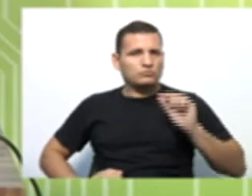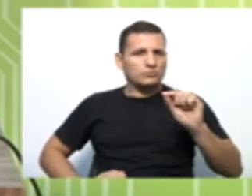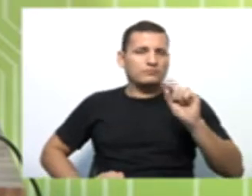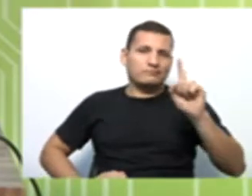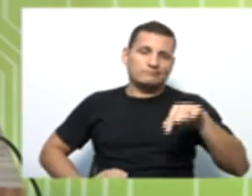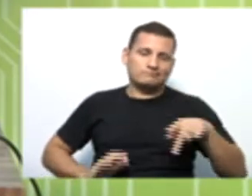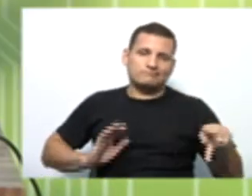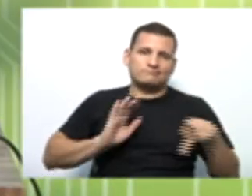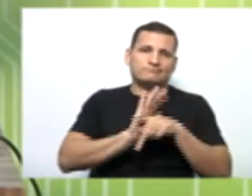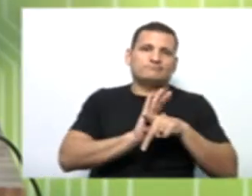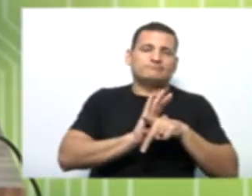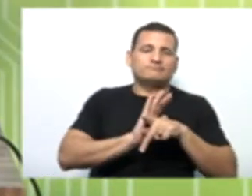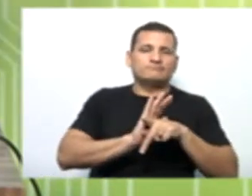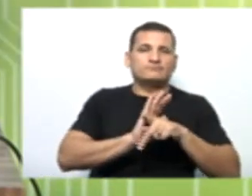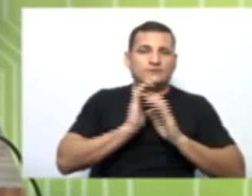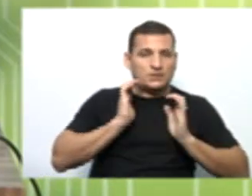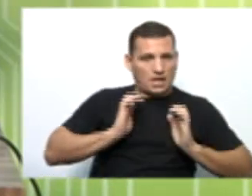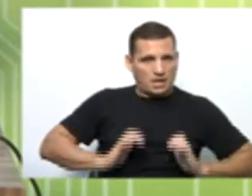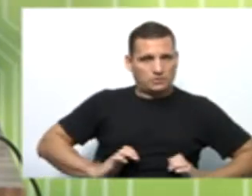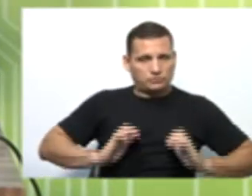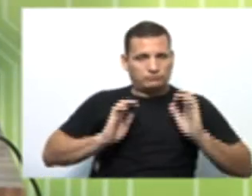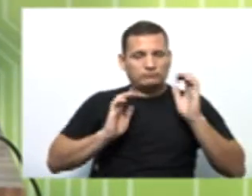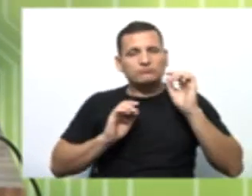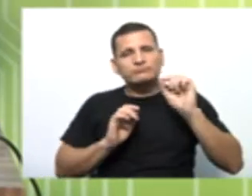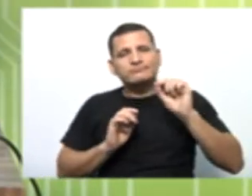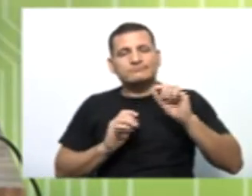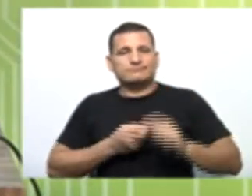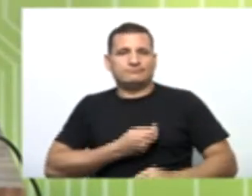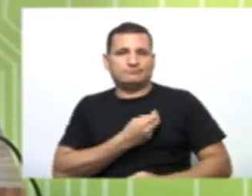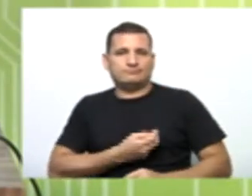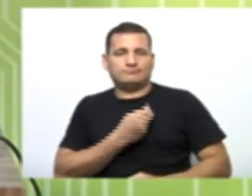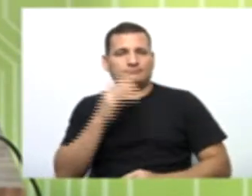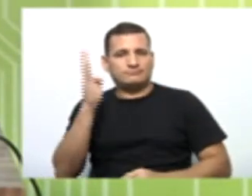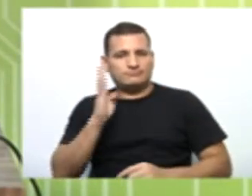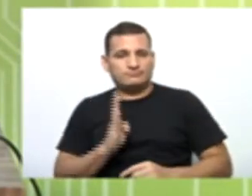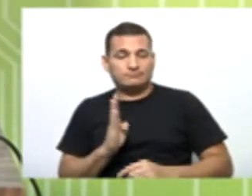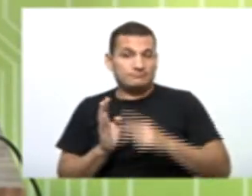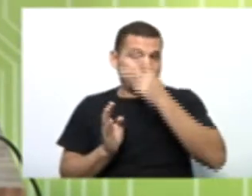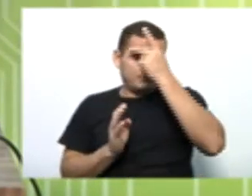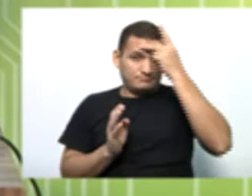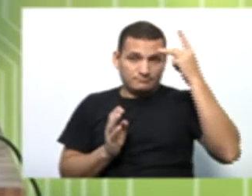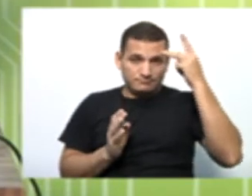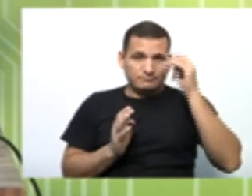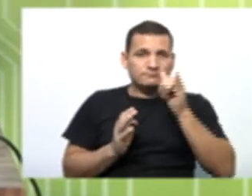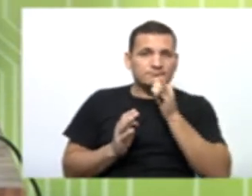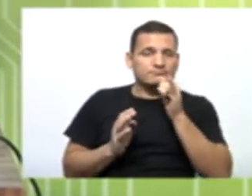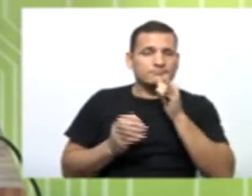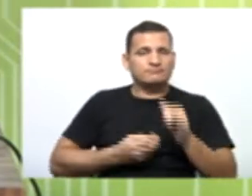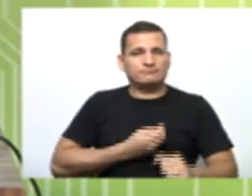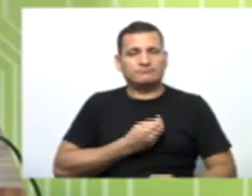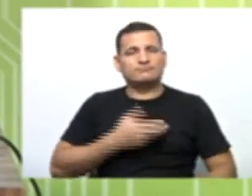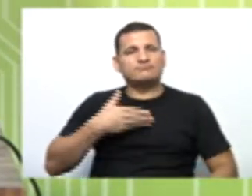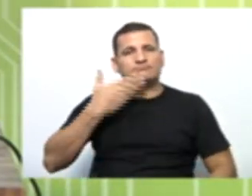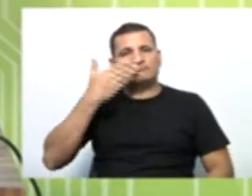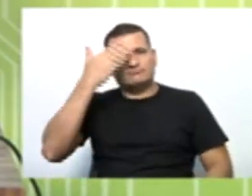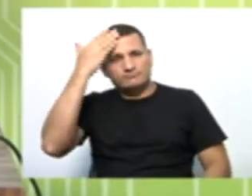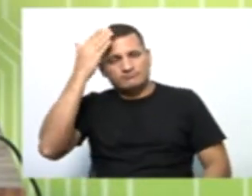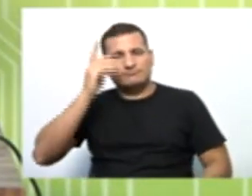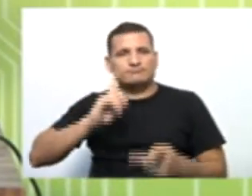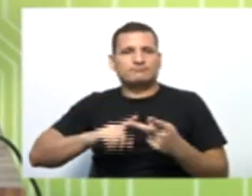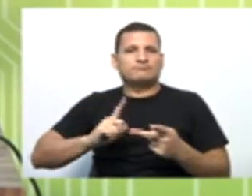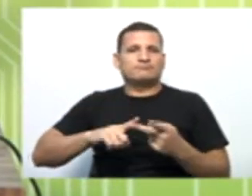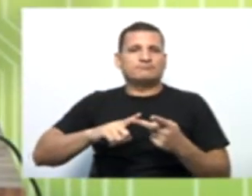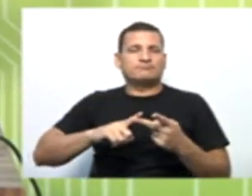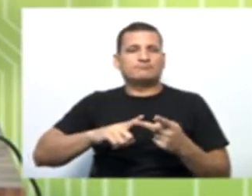princípio ético que eu sigo. Eu vivo no Brasil. Uma pessoa que vive, por exemplo, na Arábia Saudita, que vive na